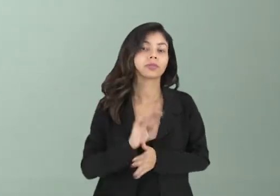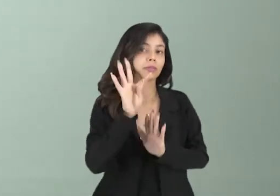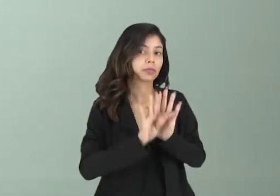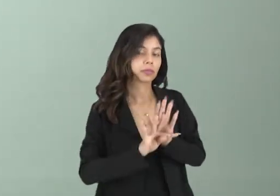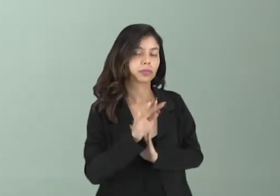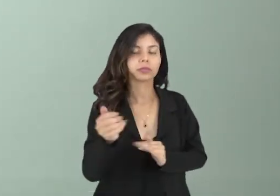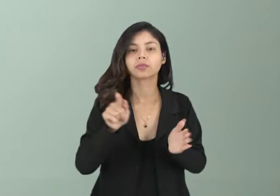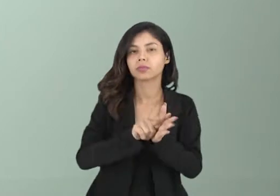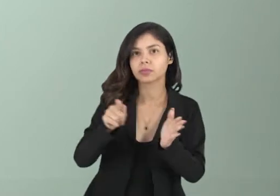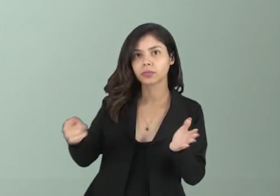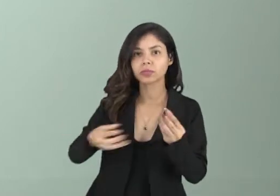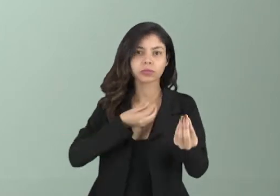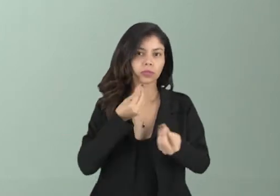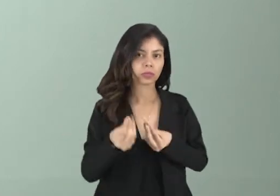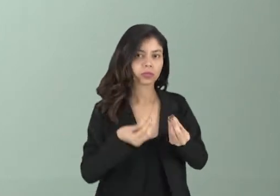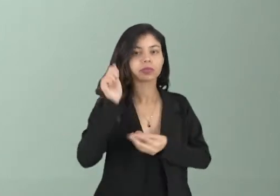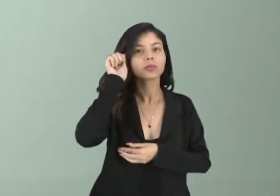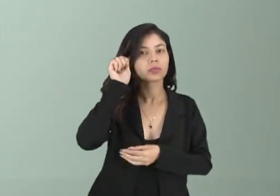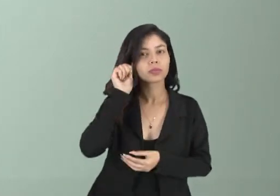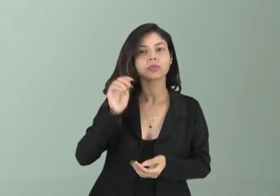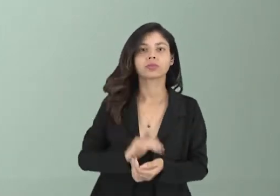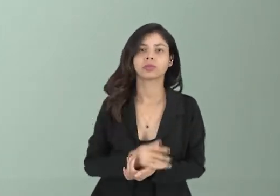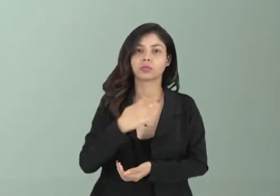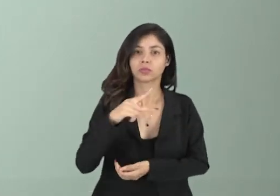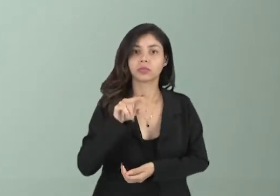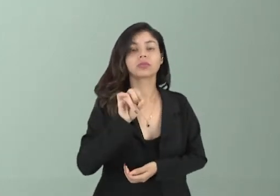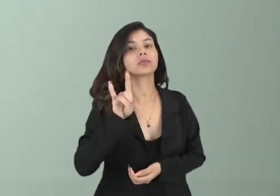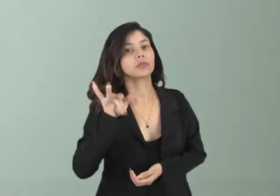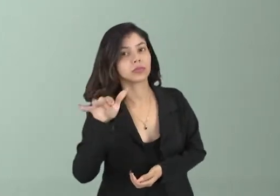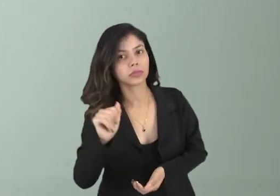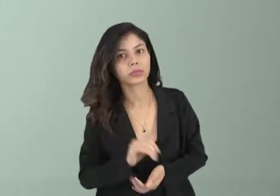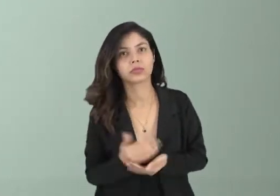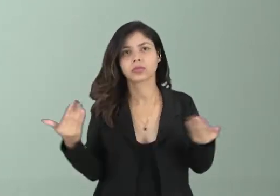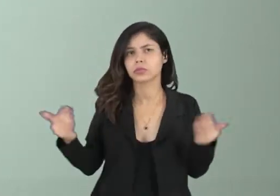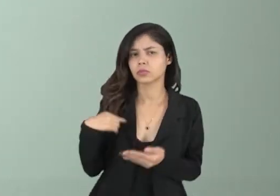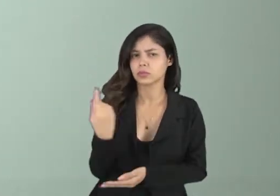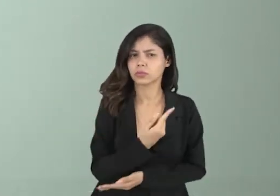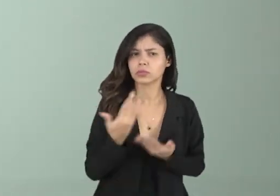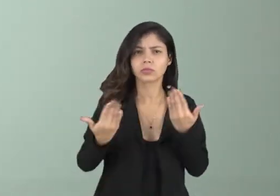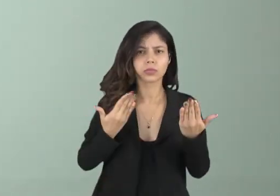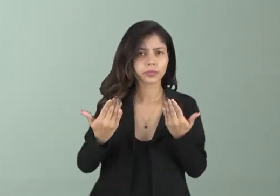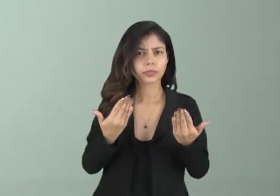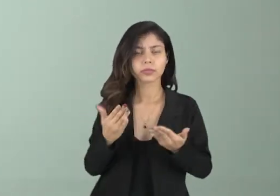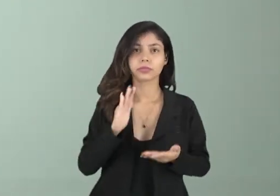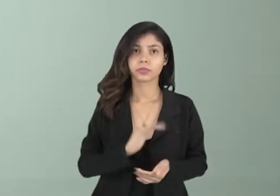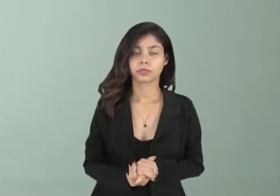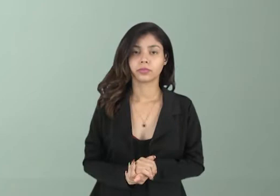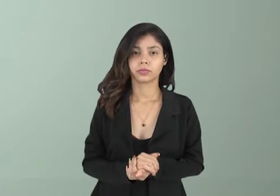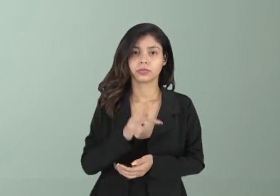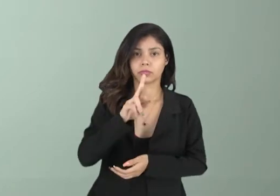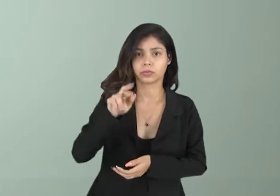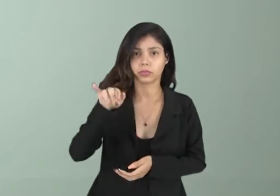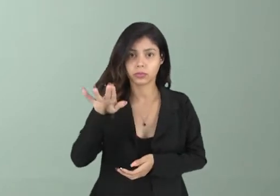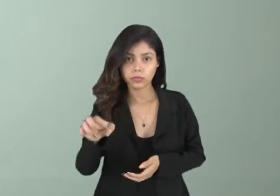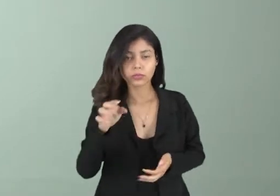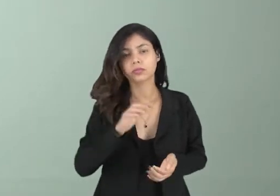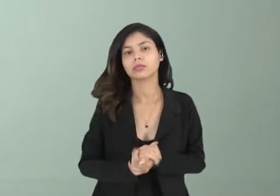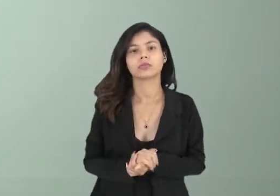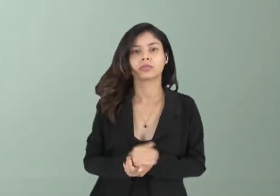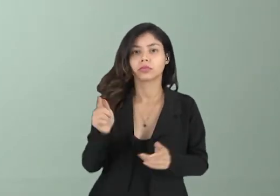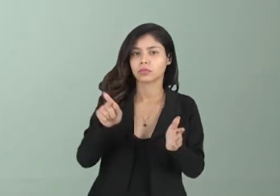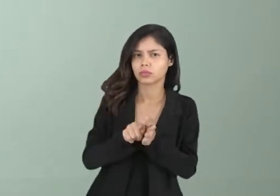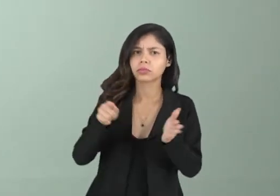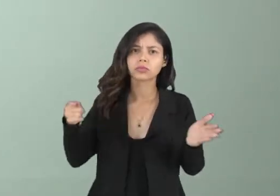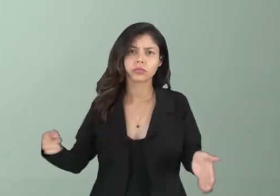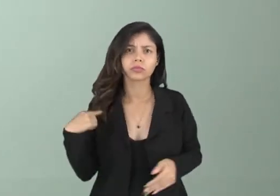textos jornalísticos, como os autores eles se posicionam, e hoje nós vamos comparar as fontes de editorias de